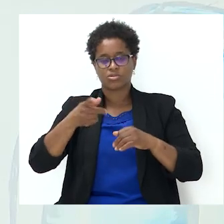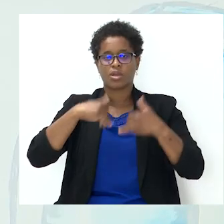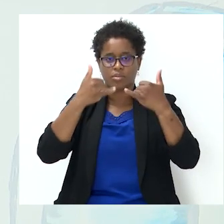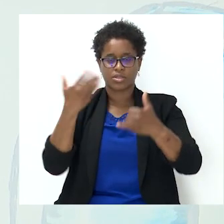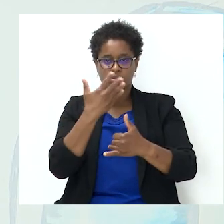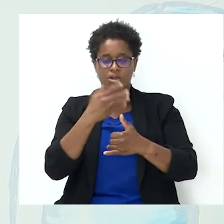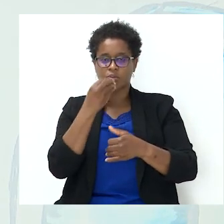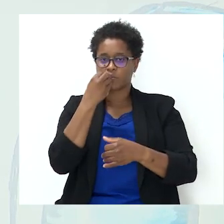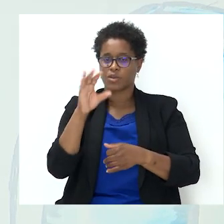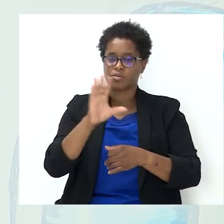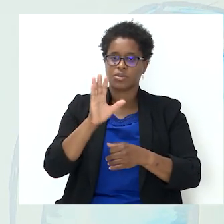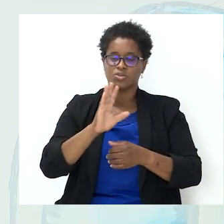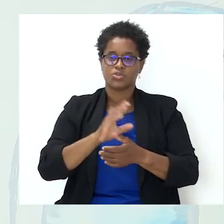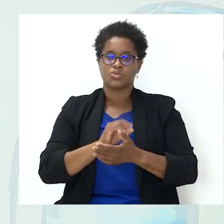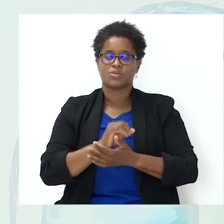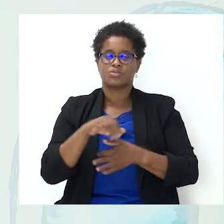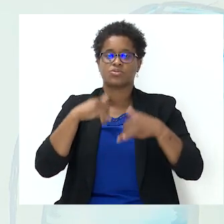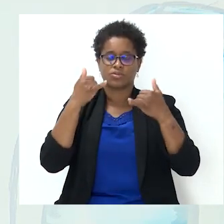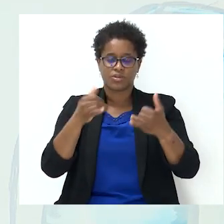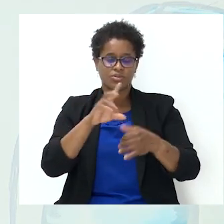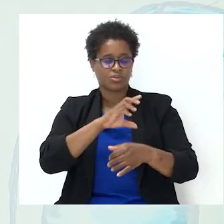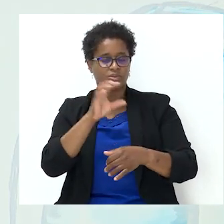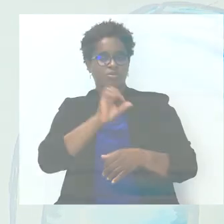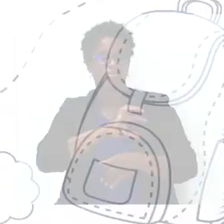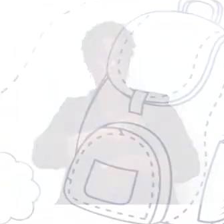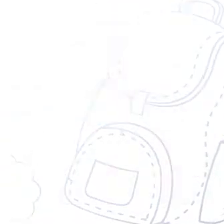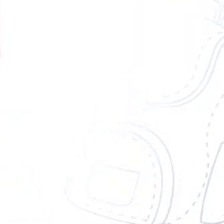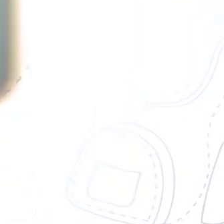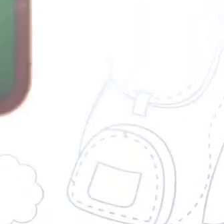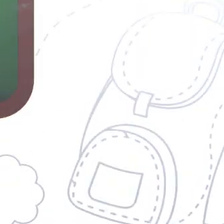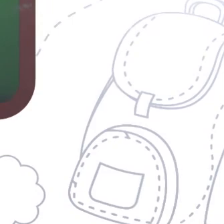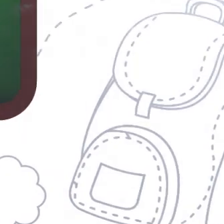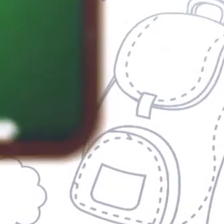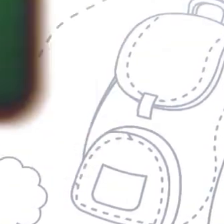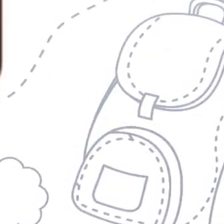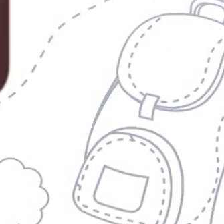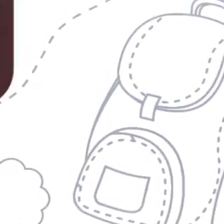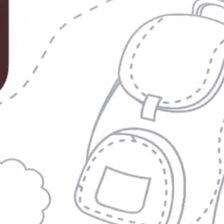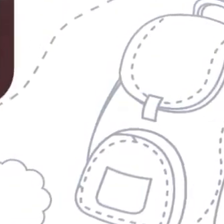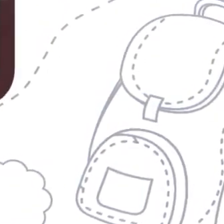aula. Beijinhos no vosso coração.